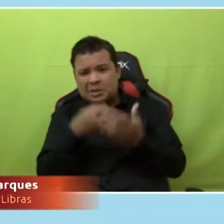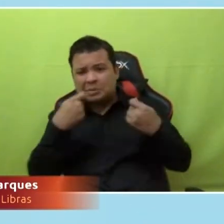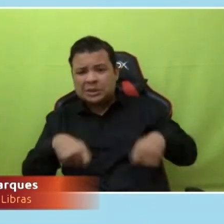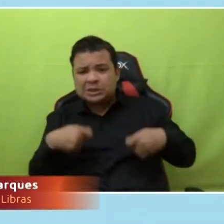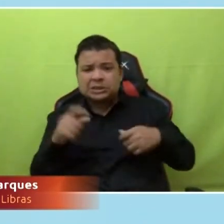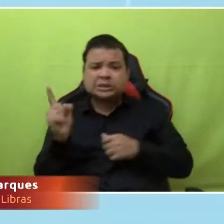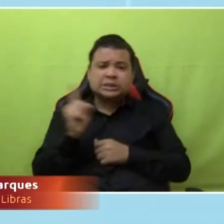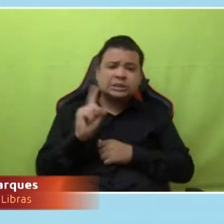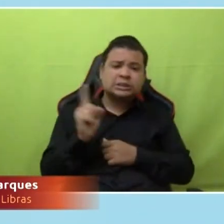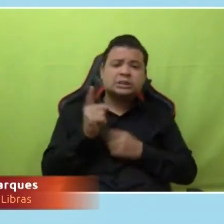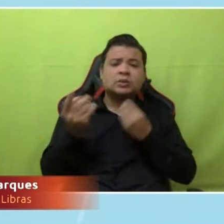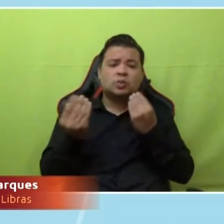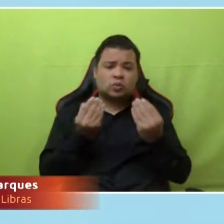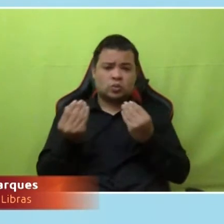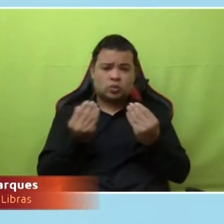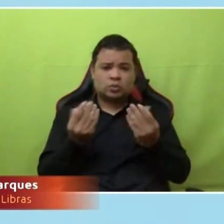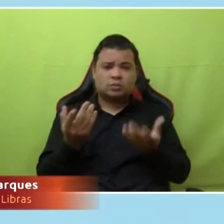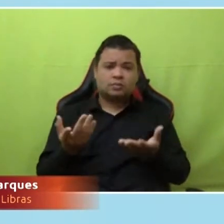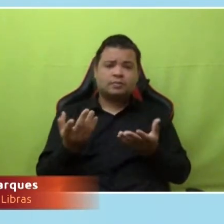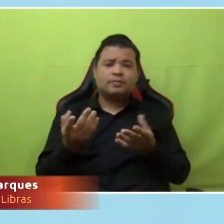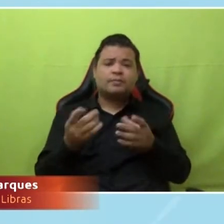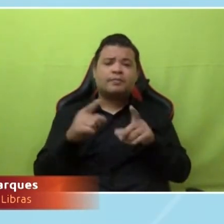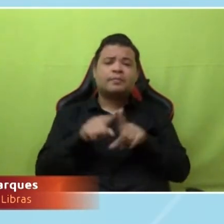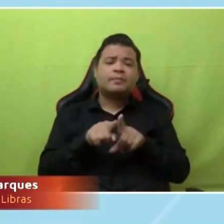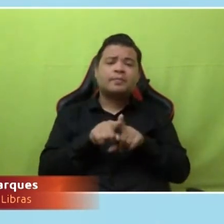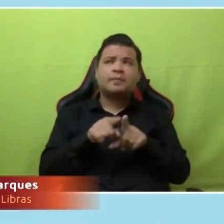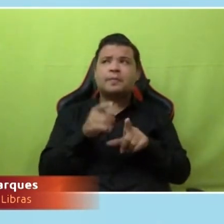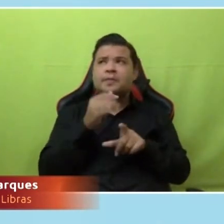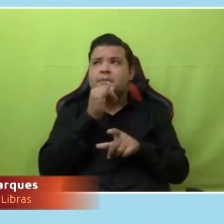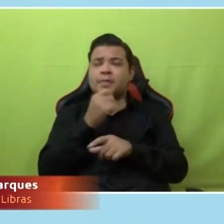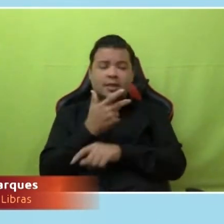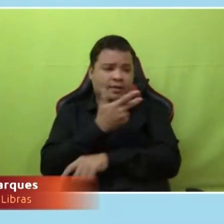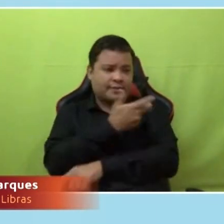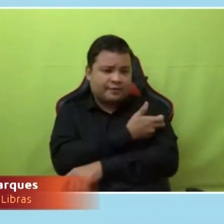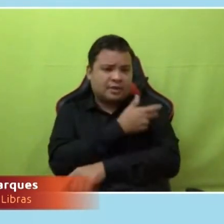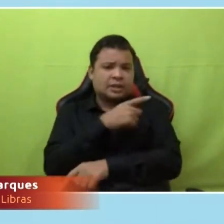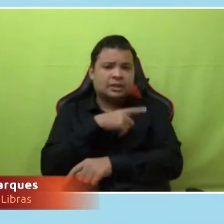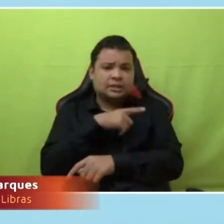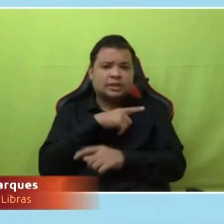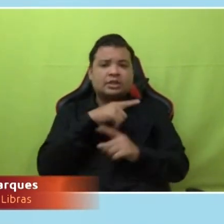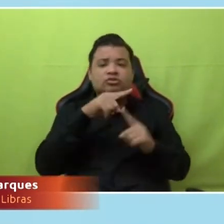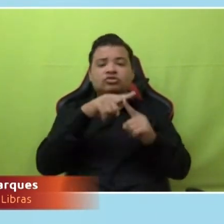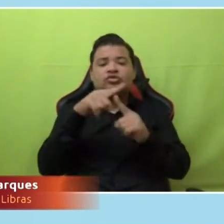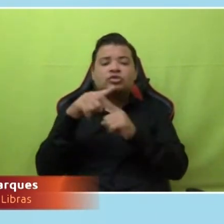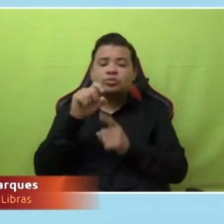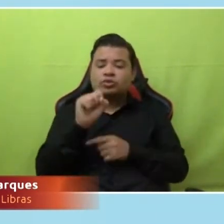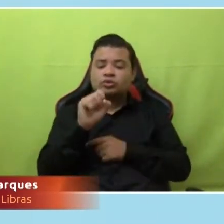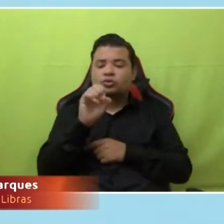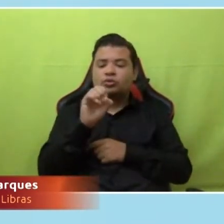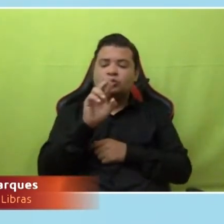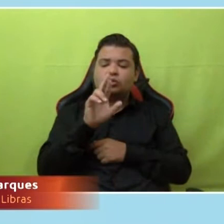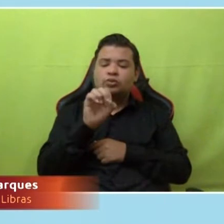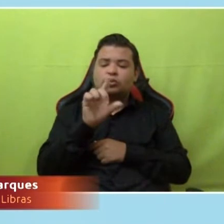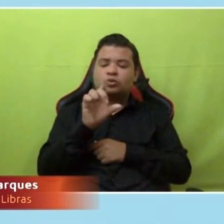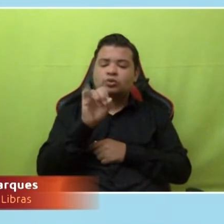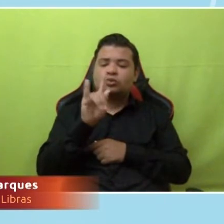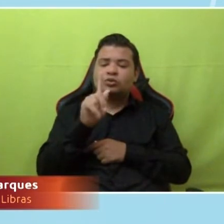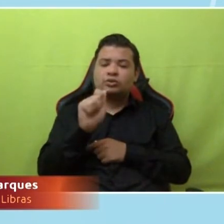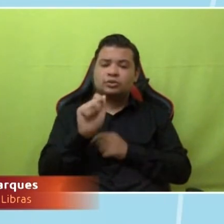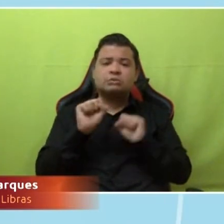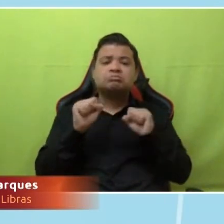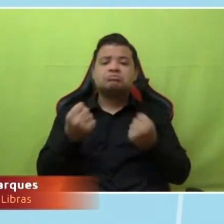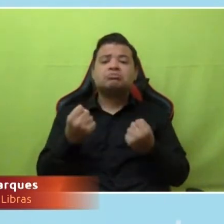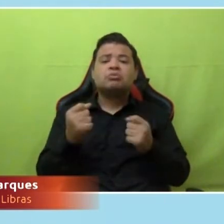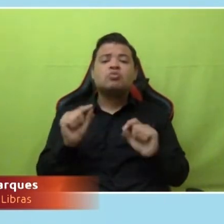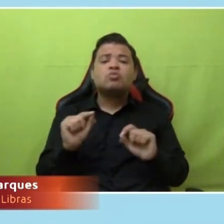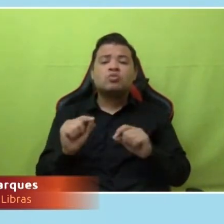vai proteger contra determinados tipos, né, sorologias do vírus? Vacinas contra a dengue